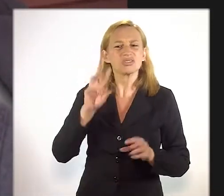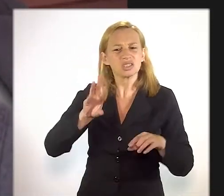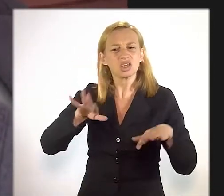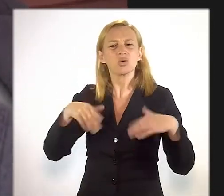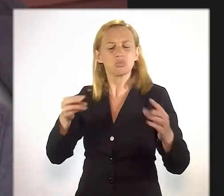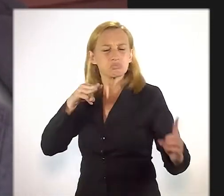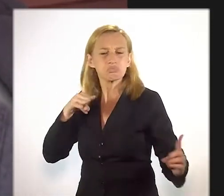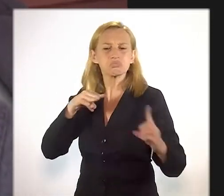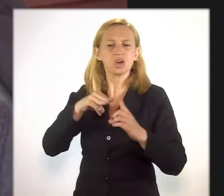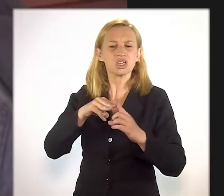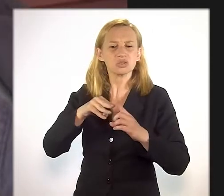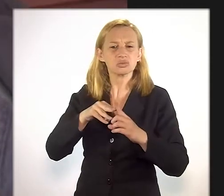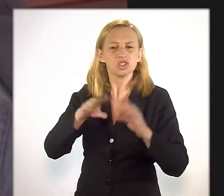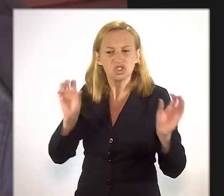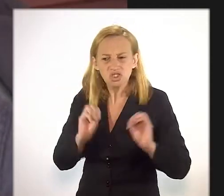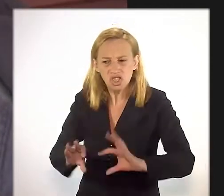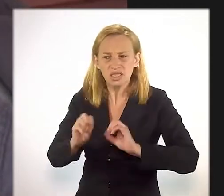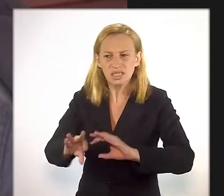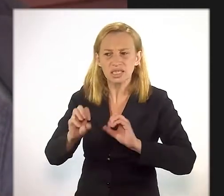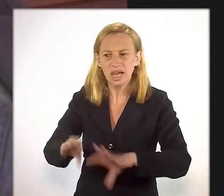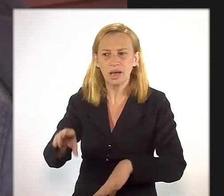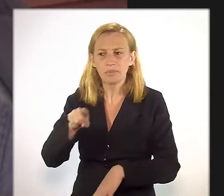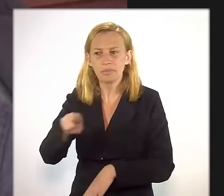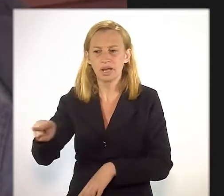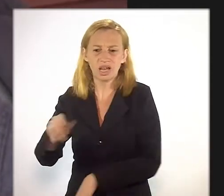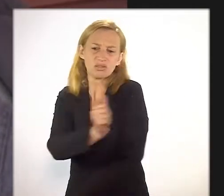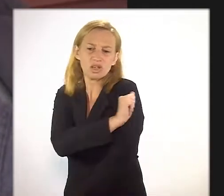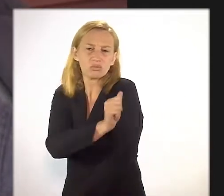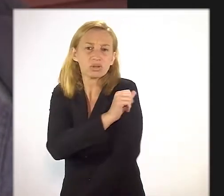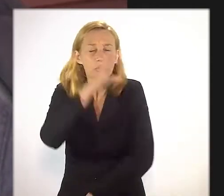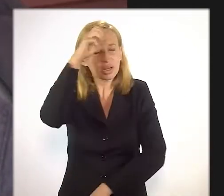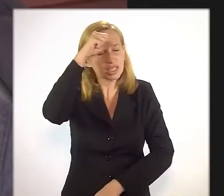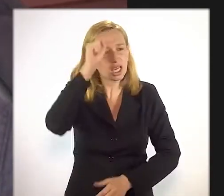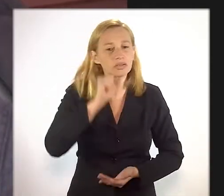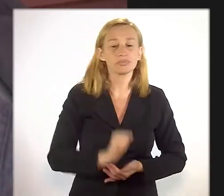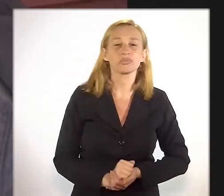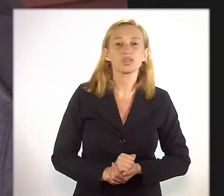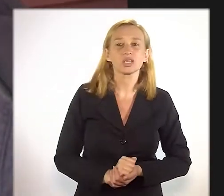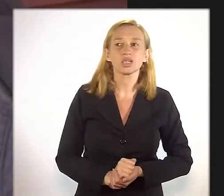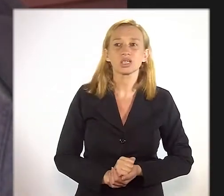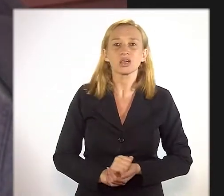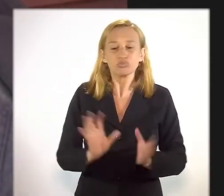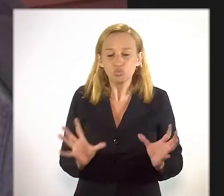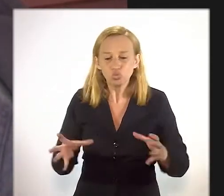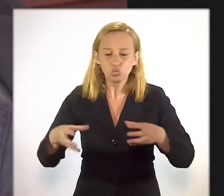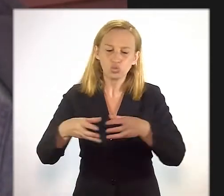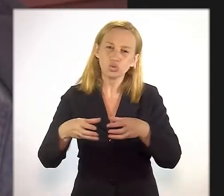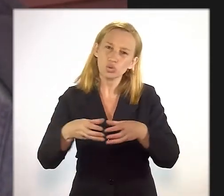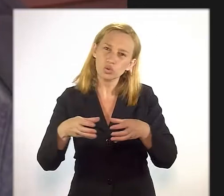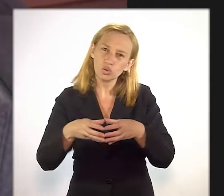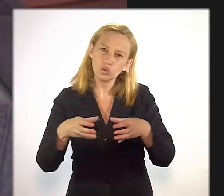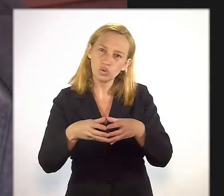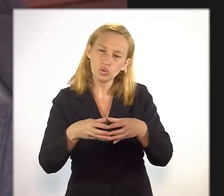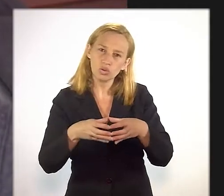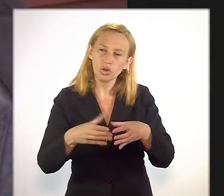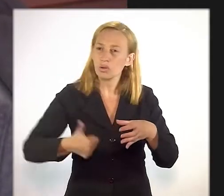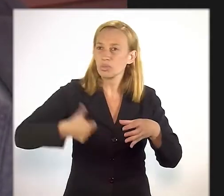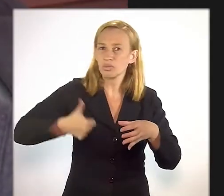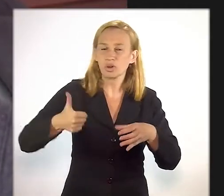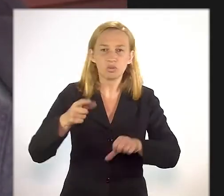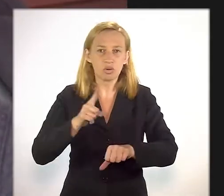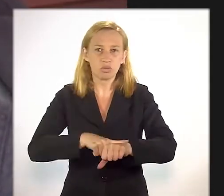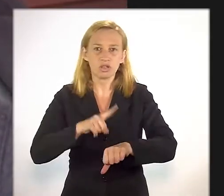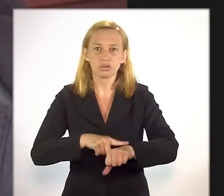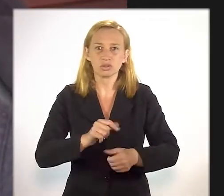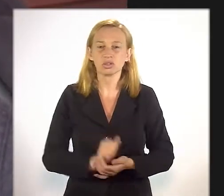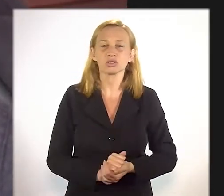aprender? Encontrei mais duas professoras e, com a comunidade, que esteve desde a primeira hora